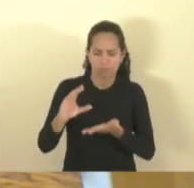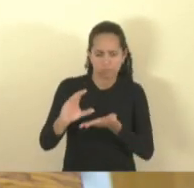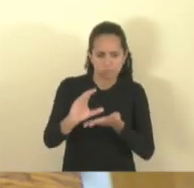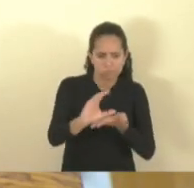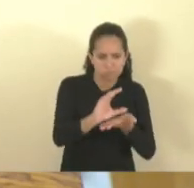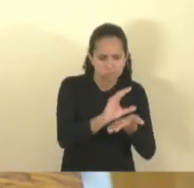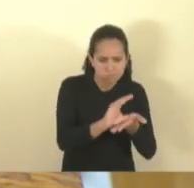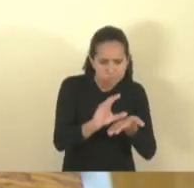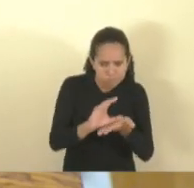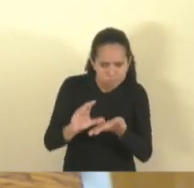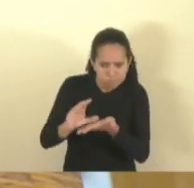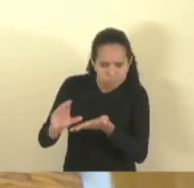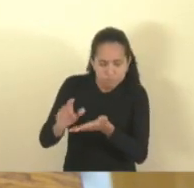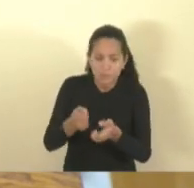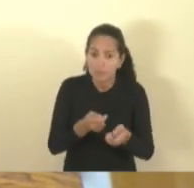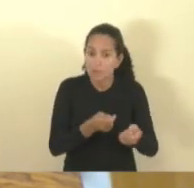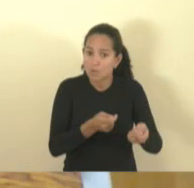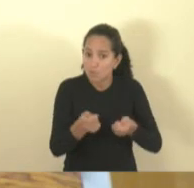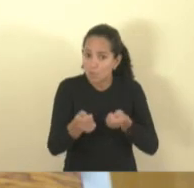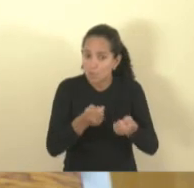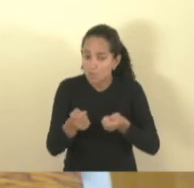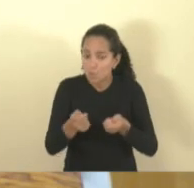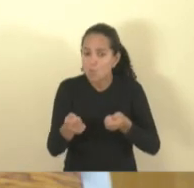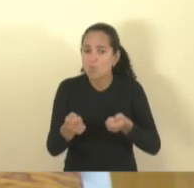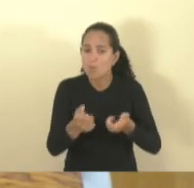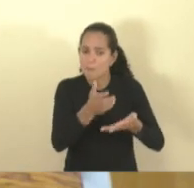estão sendo